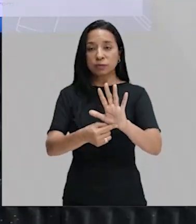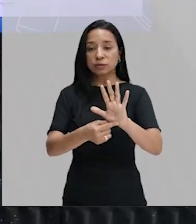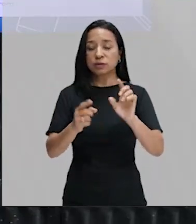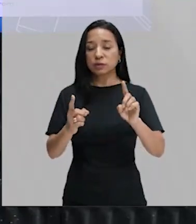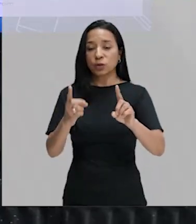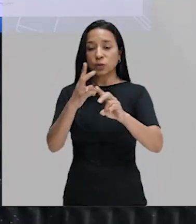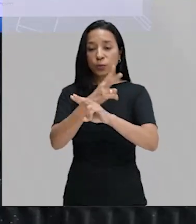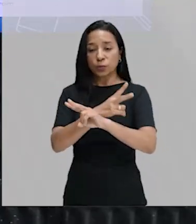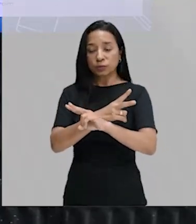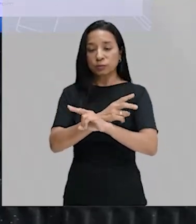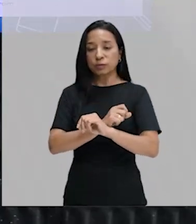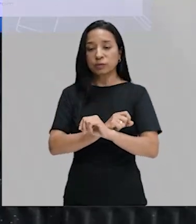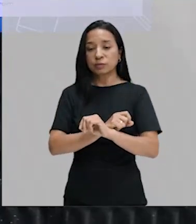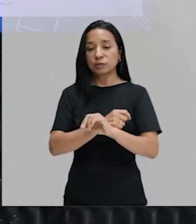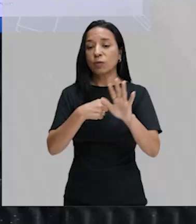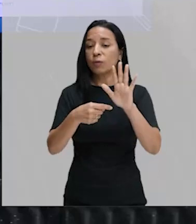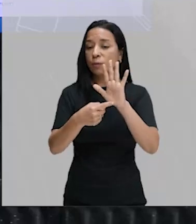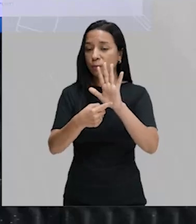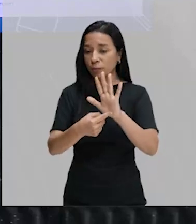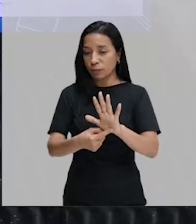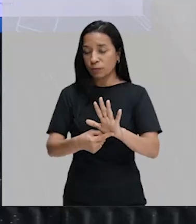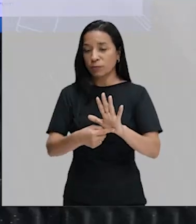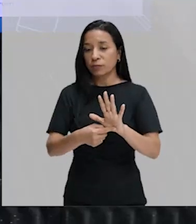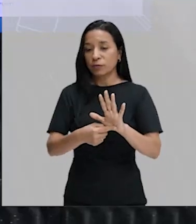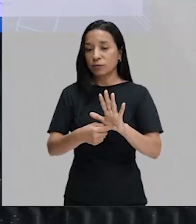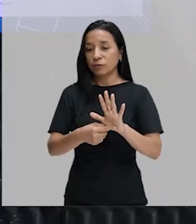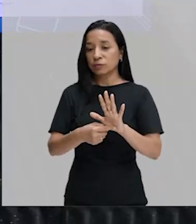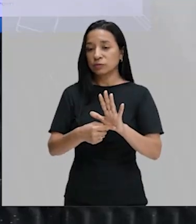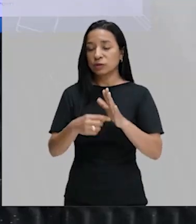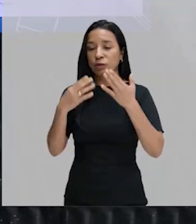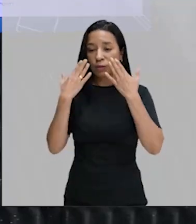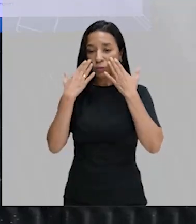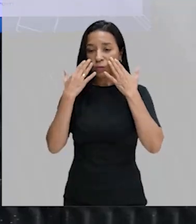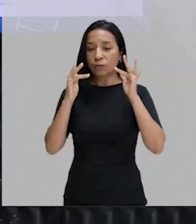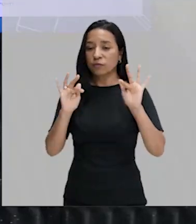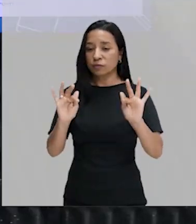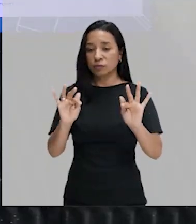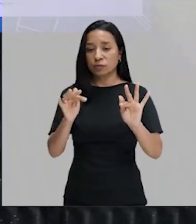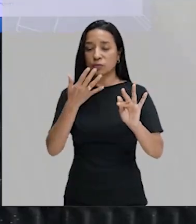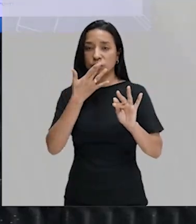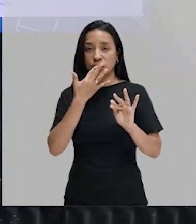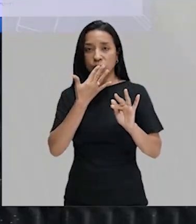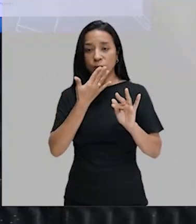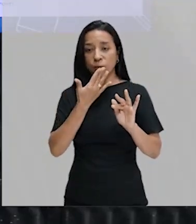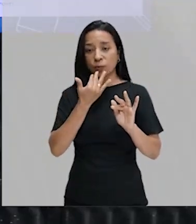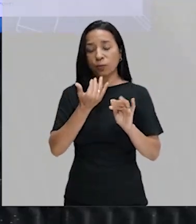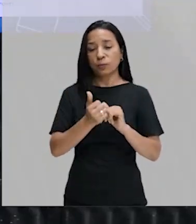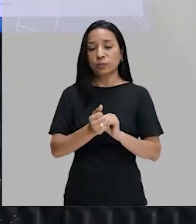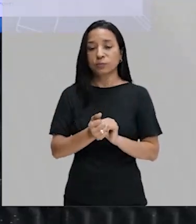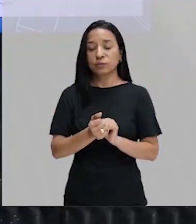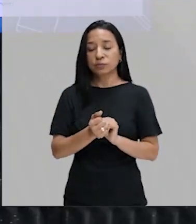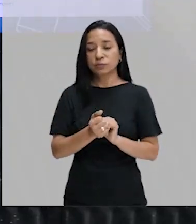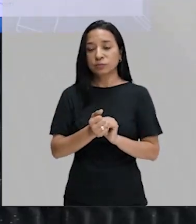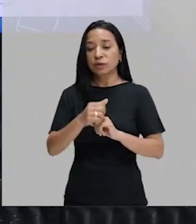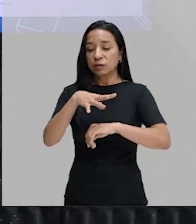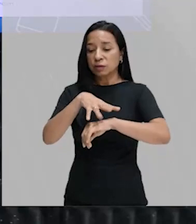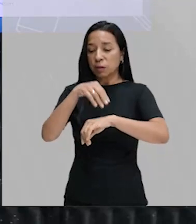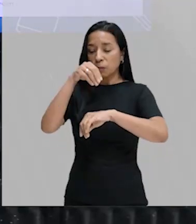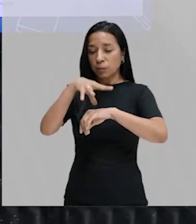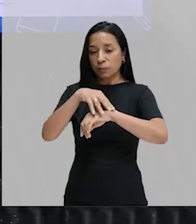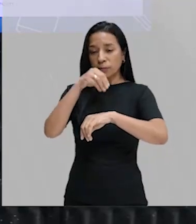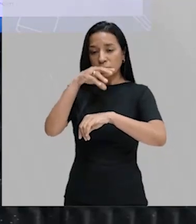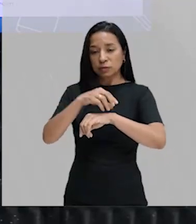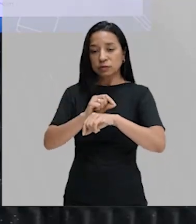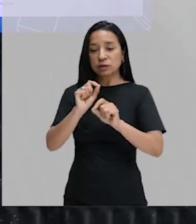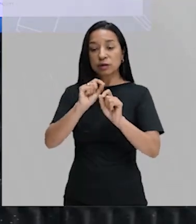cruzamento? Além de mostrar o fenótipo, ou seja, a cor da plumagem desses pombos, ele